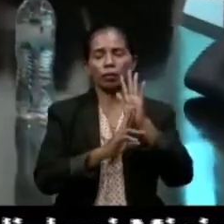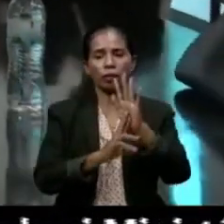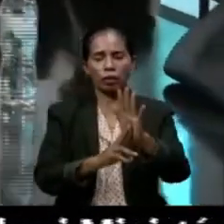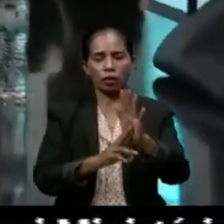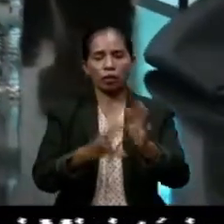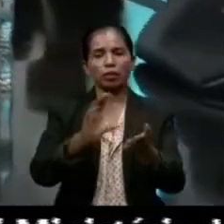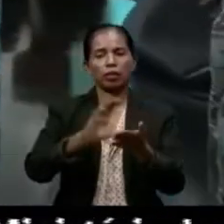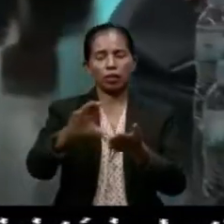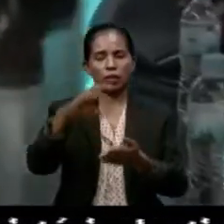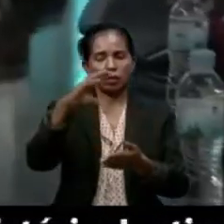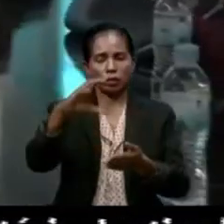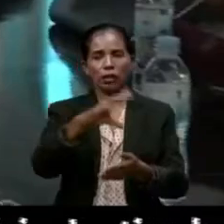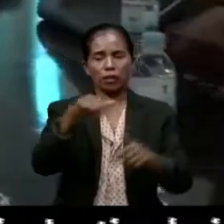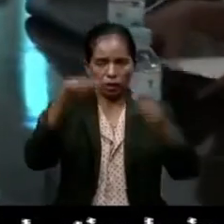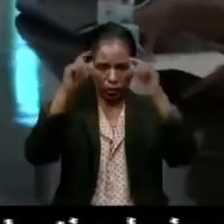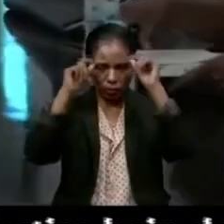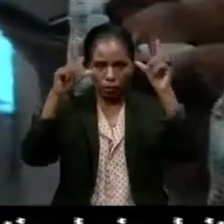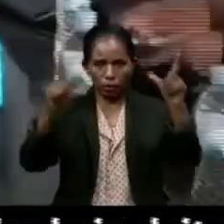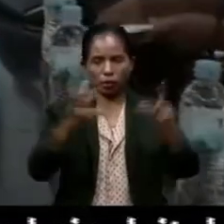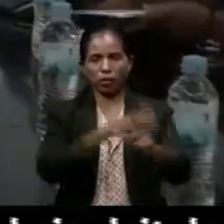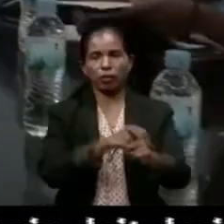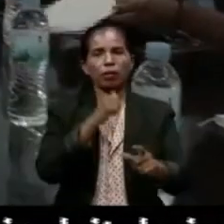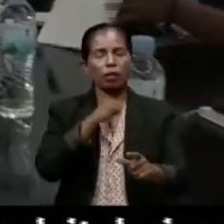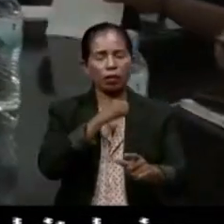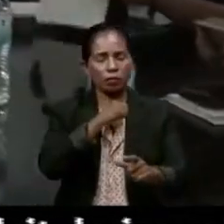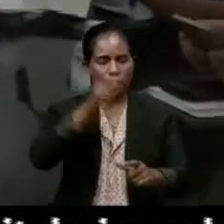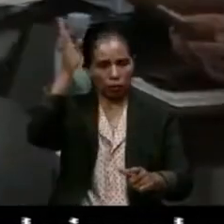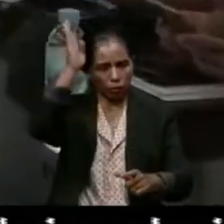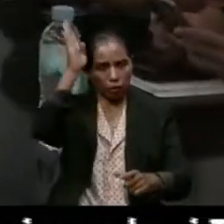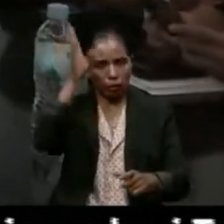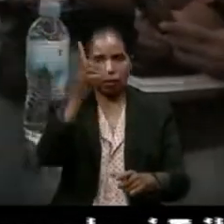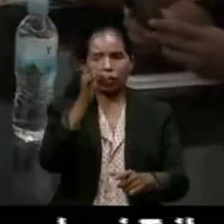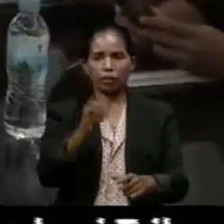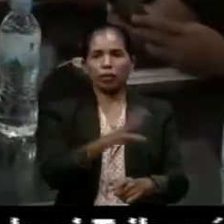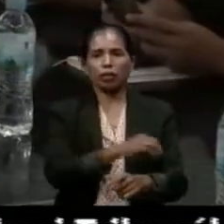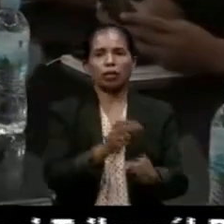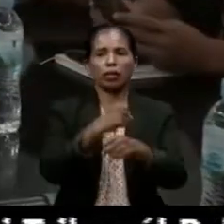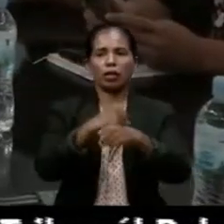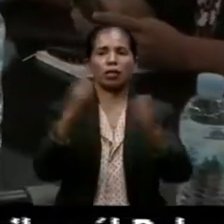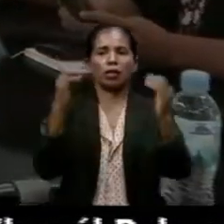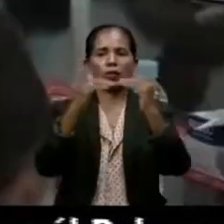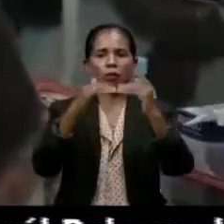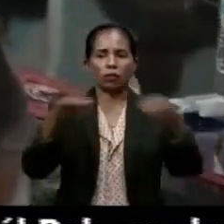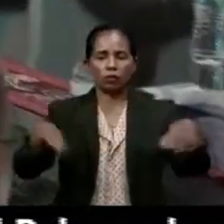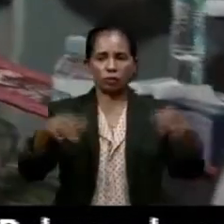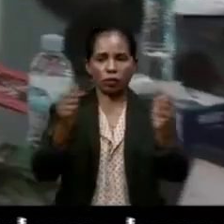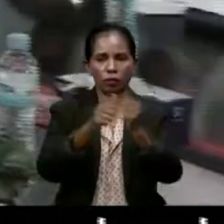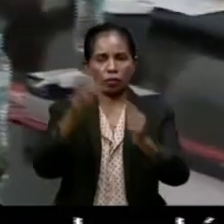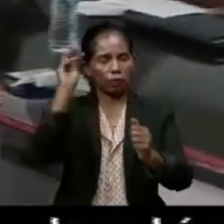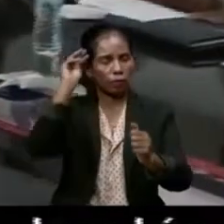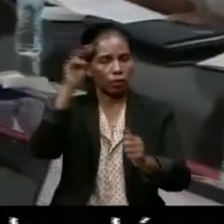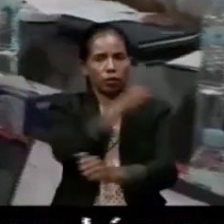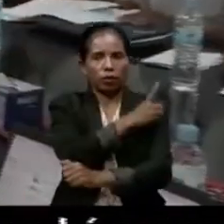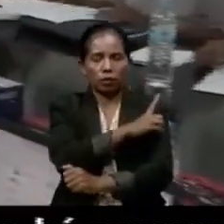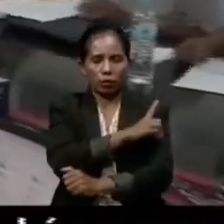Timor-Leste, Monsenhor Marco Esprigi, no Dom Virgílio Cardeal do Carmo da Silva, SDB, ao encontro coordenação no Ministro de Defesa,